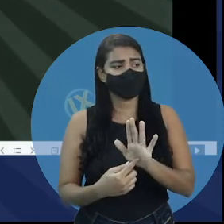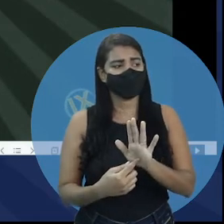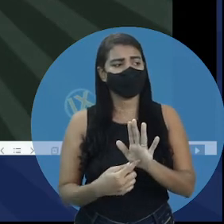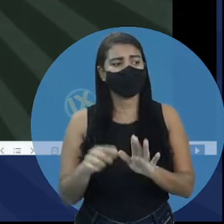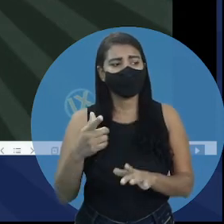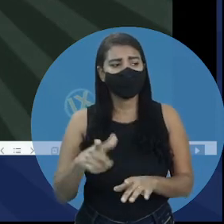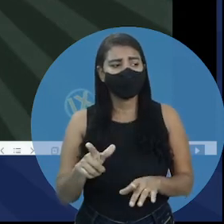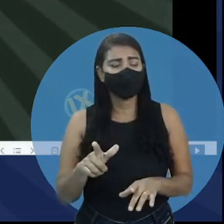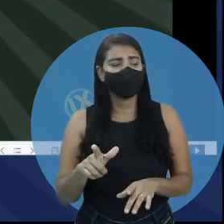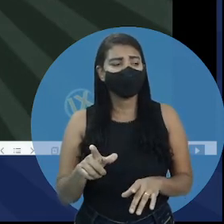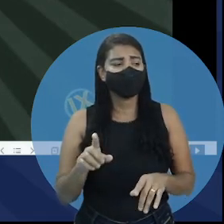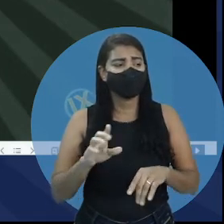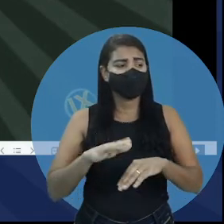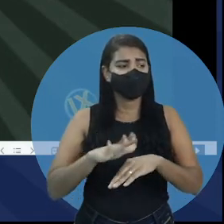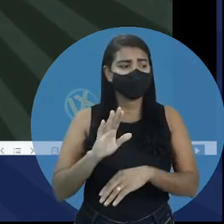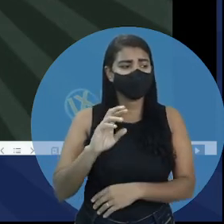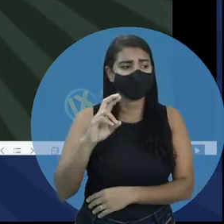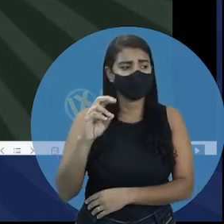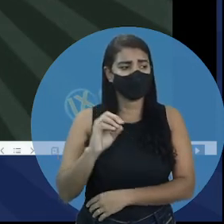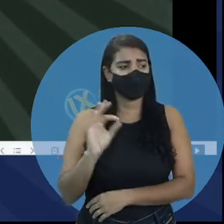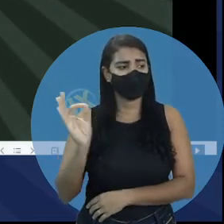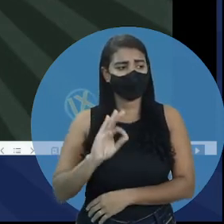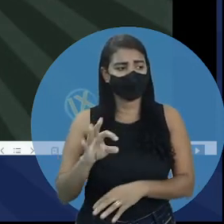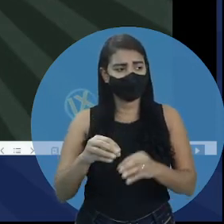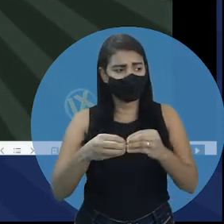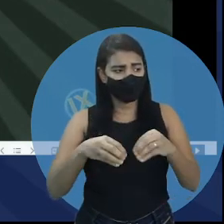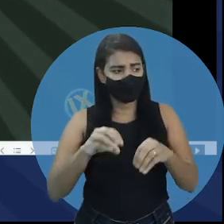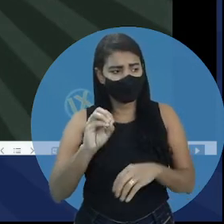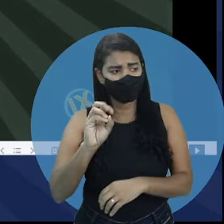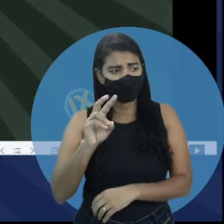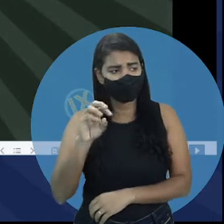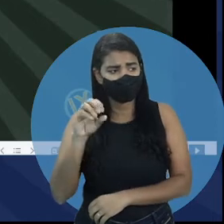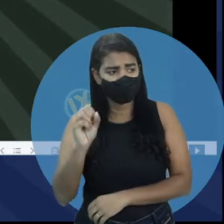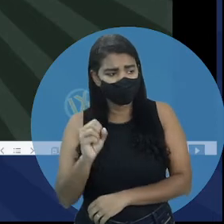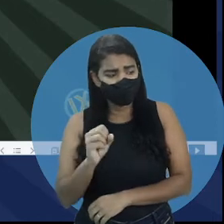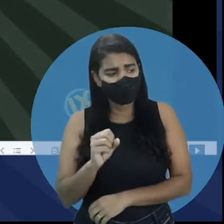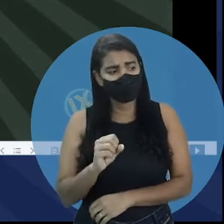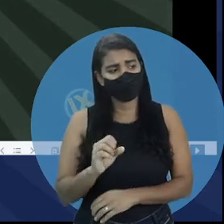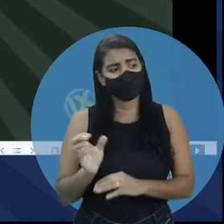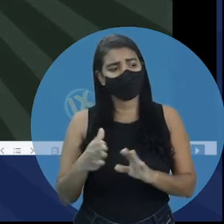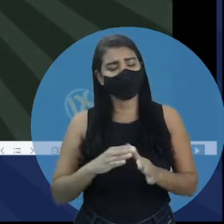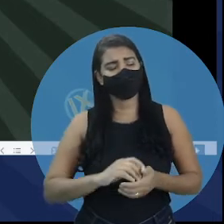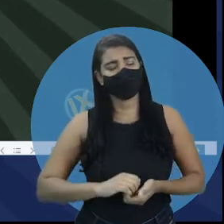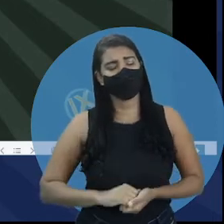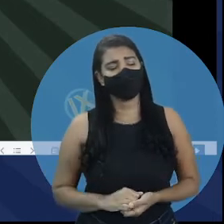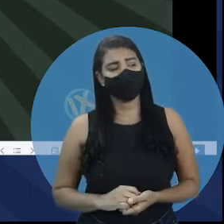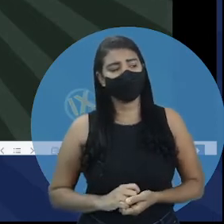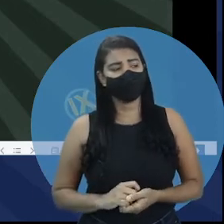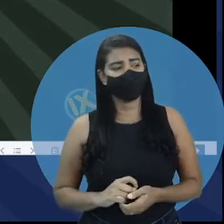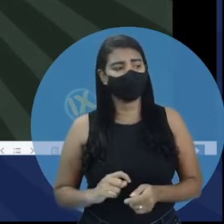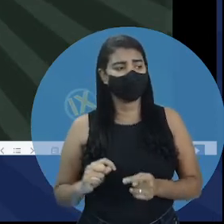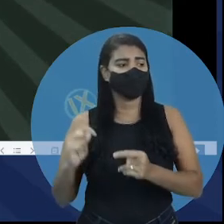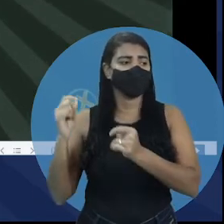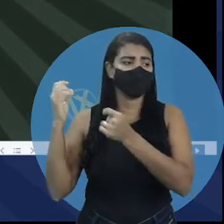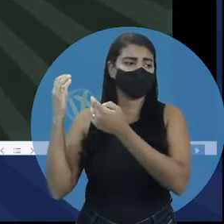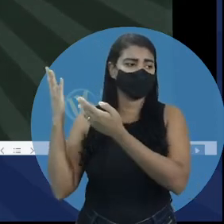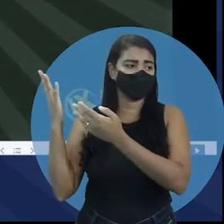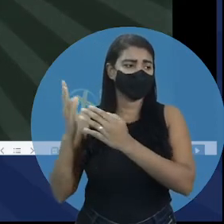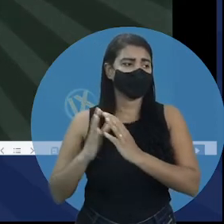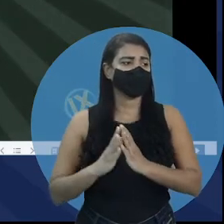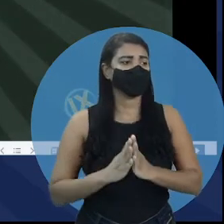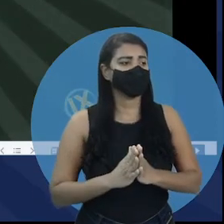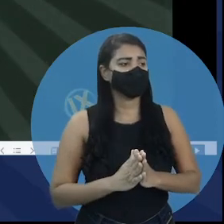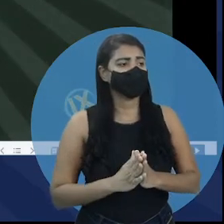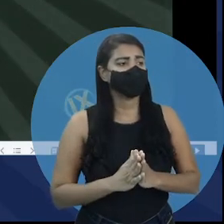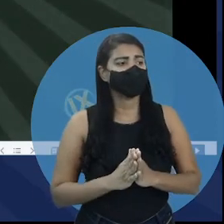teve mais de 50% dos ovos eclodindo. Tá? Pode passar a próxima.